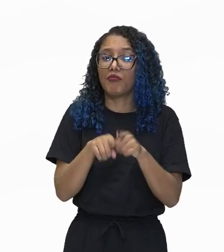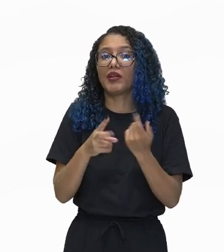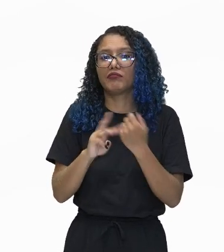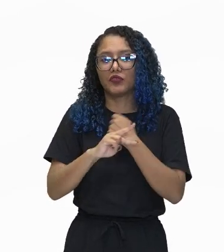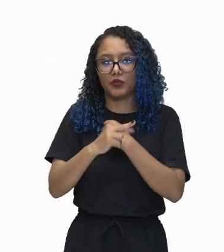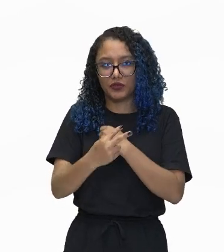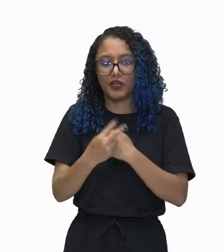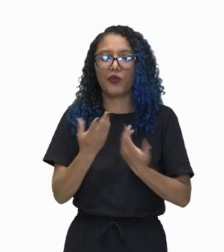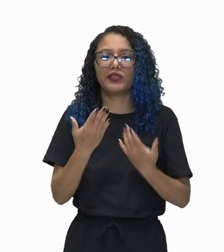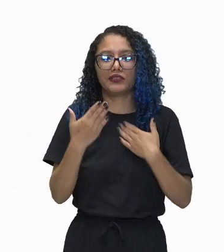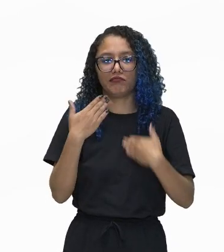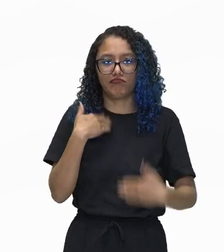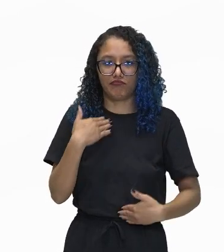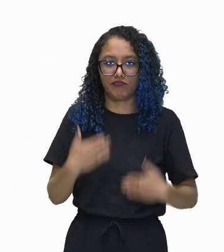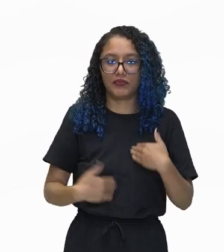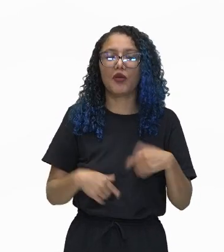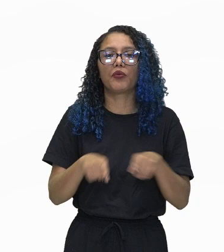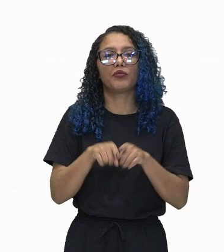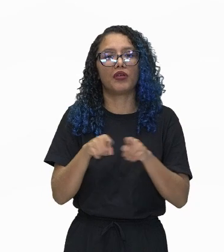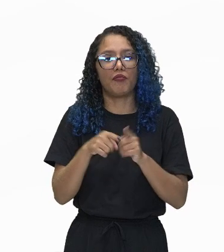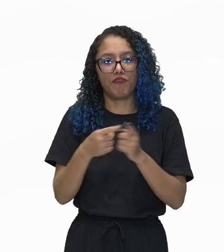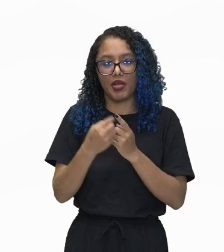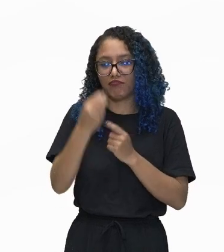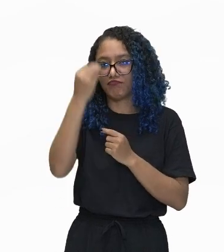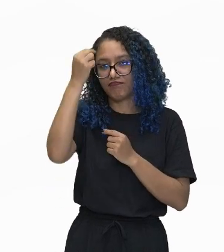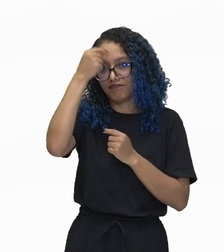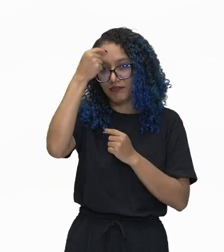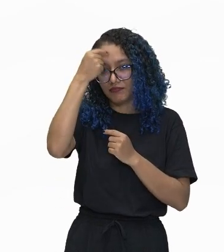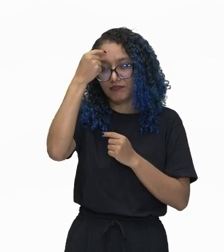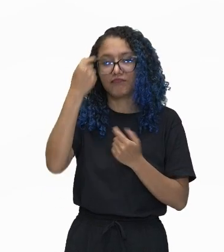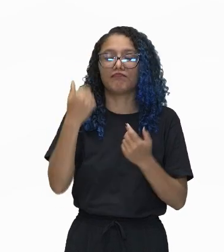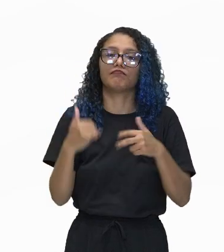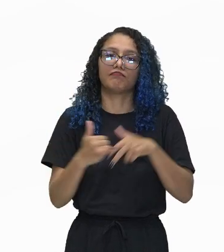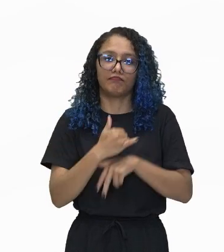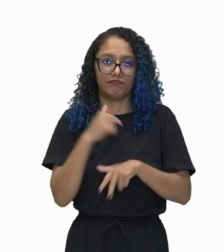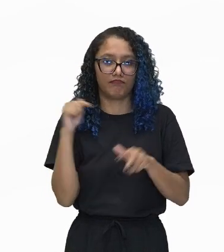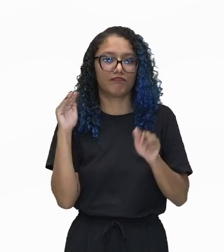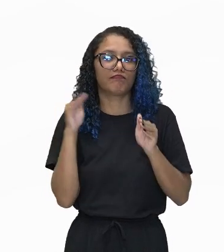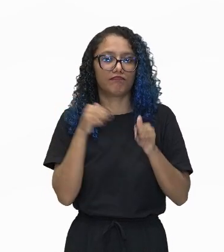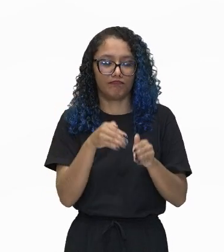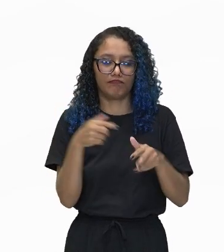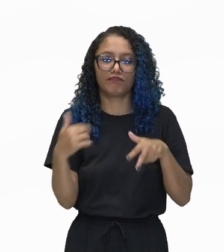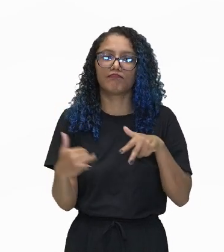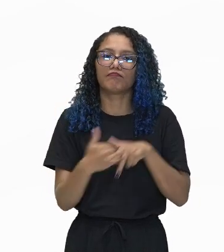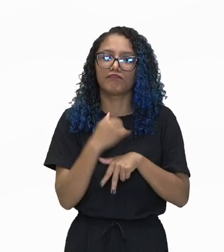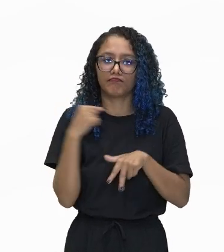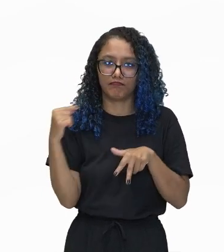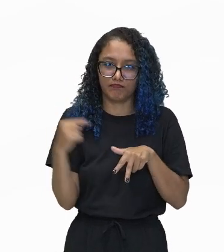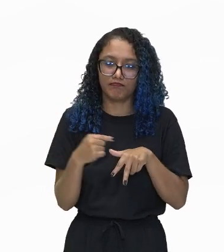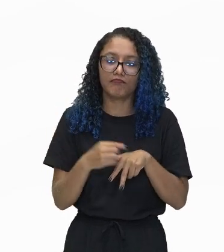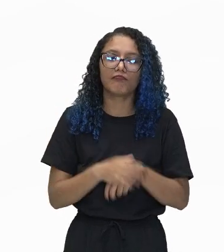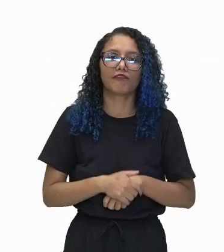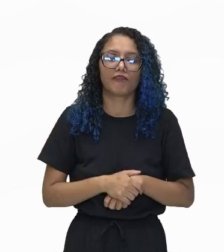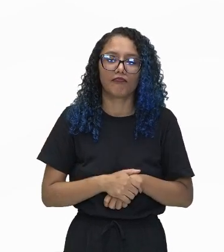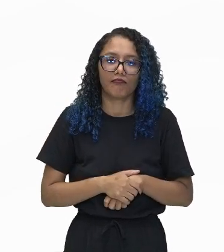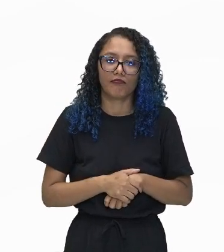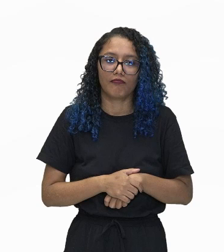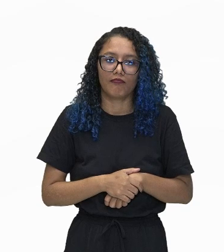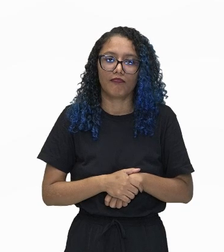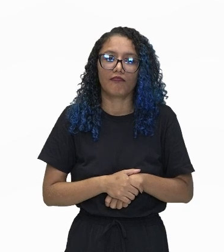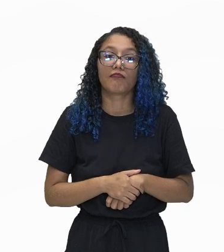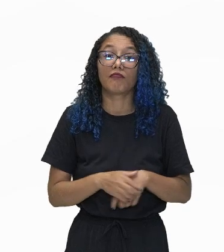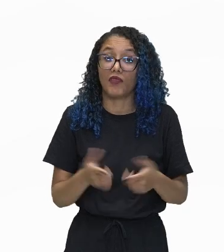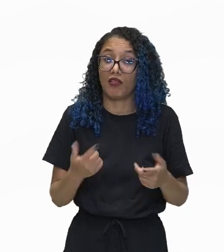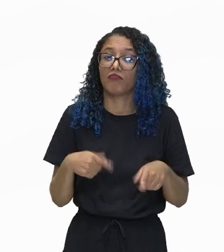para as vítimas. Ou seja, né, nós estamos aí, essa parte do impacto na saúde,